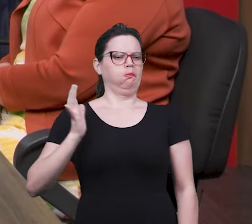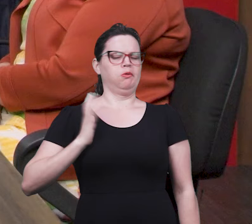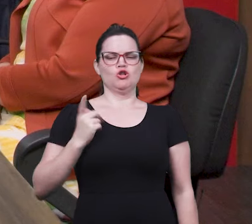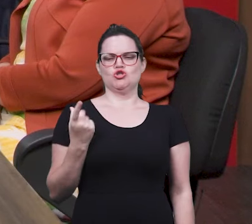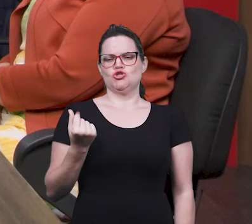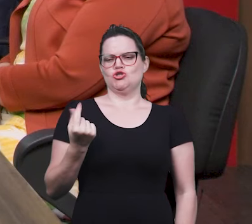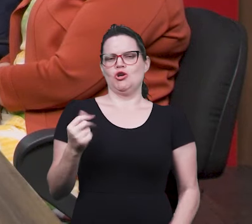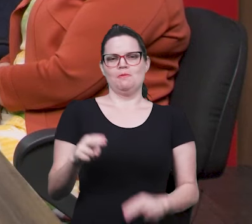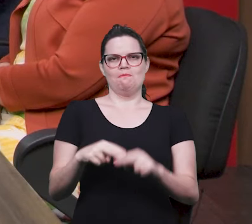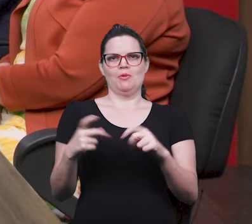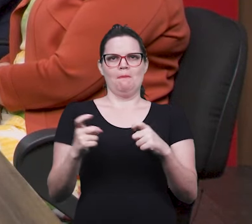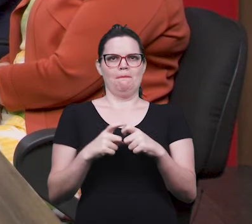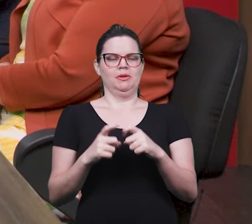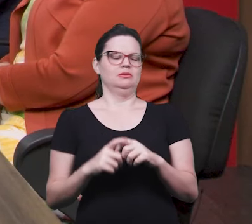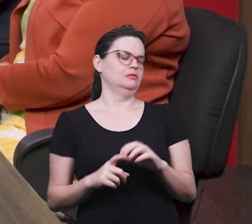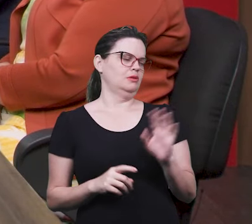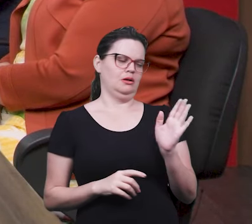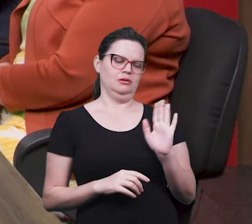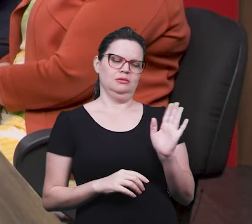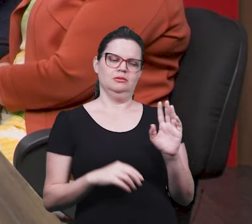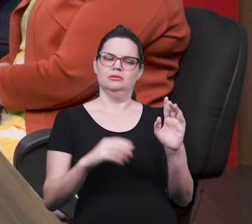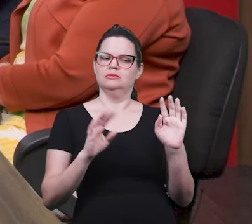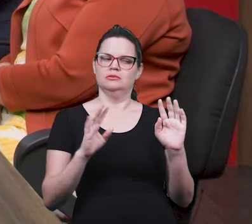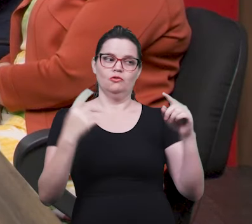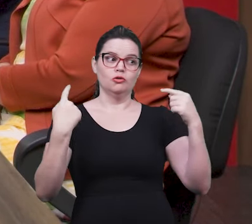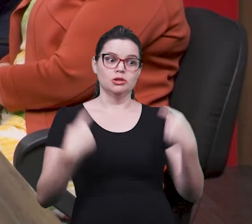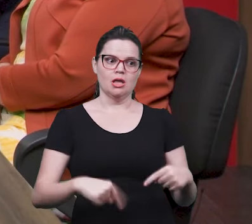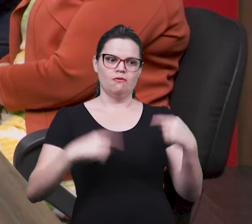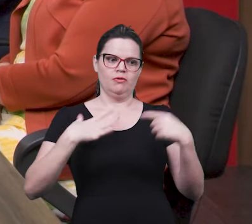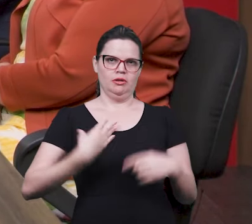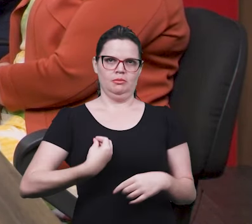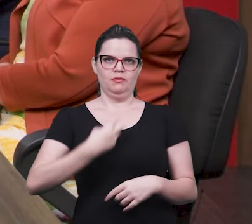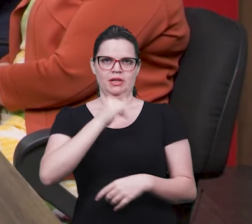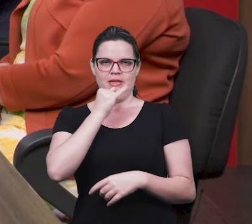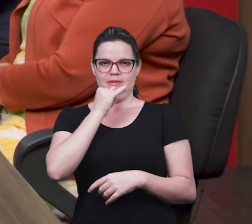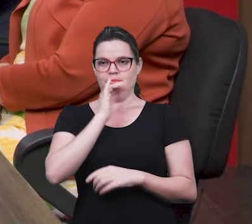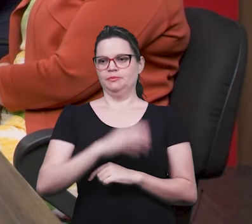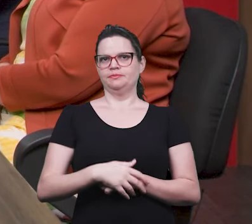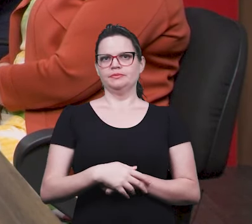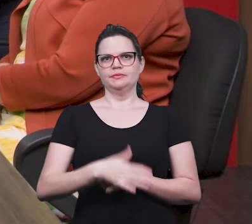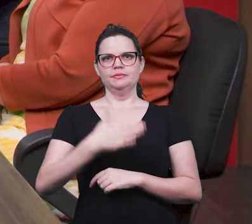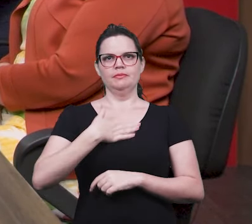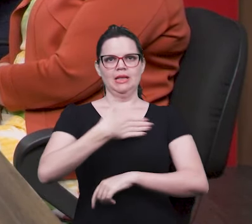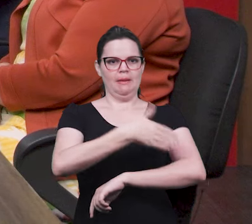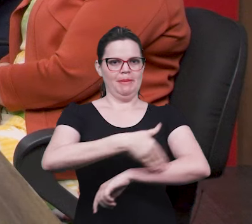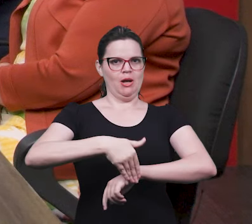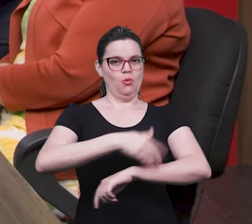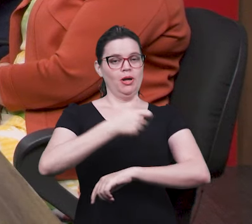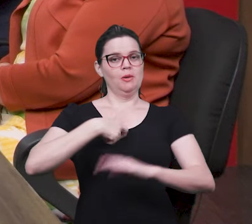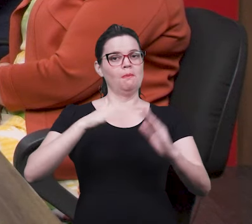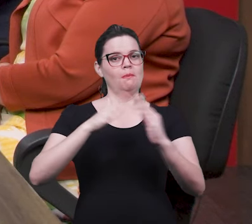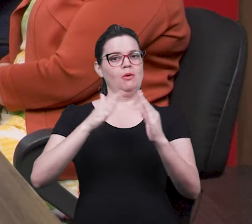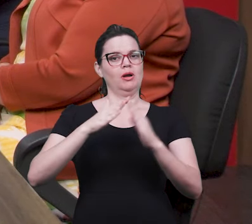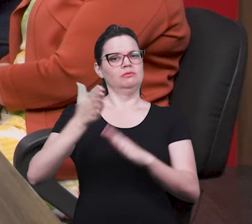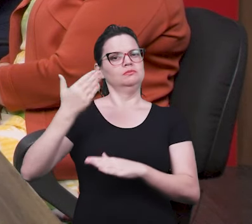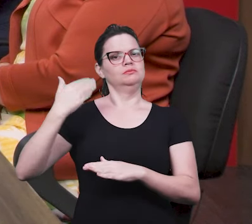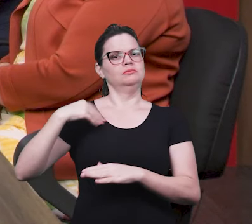por isso que ele é médico. Mas foi um desafio. Olha só, quando eu, na minha rua era, morava na Glória,